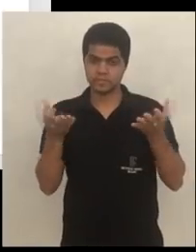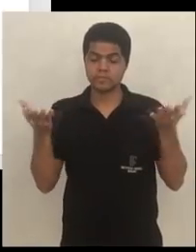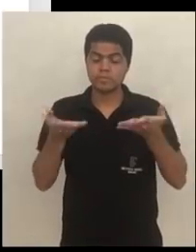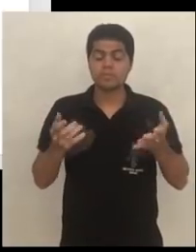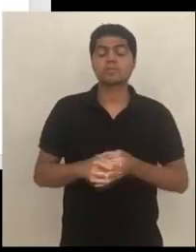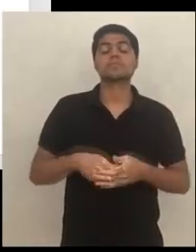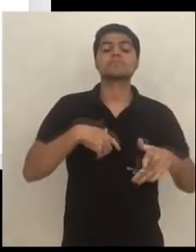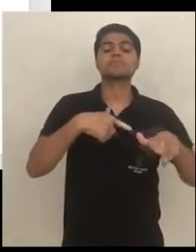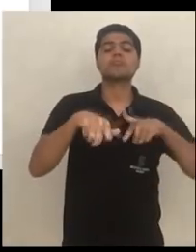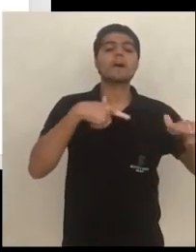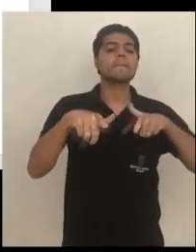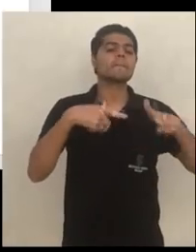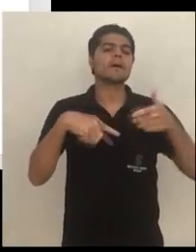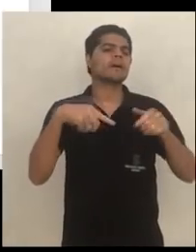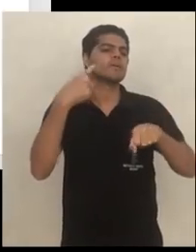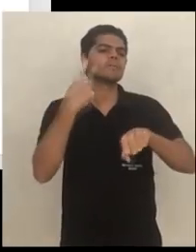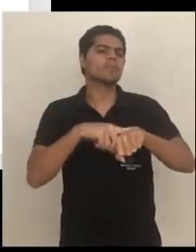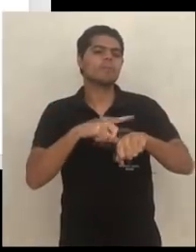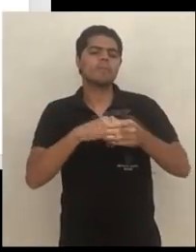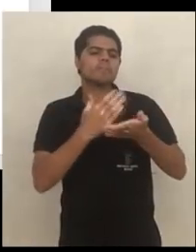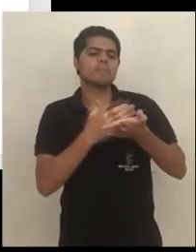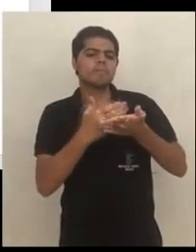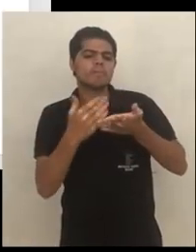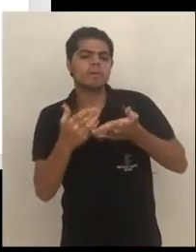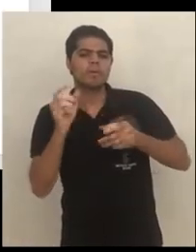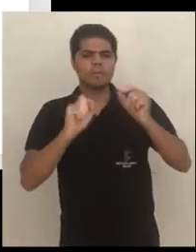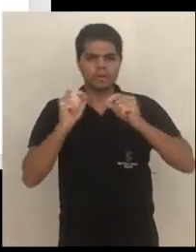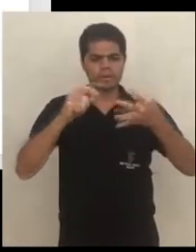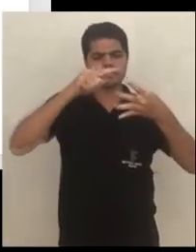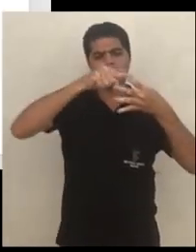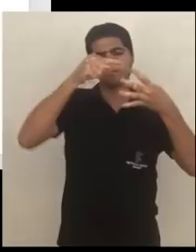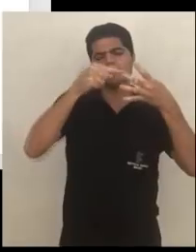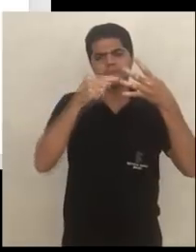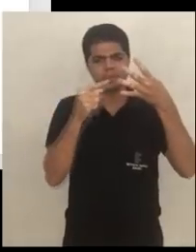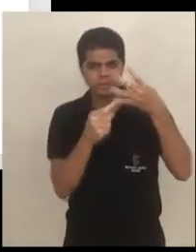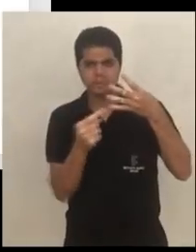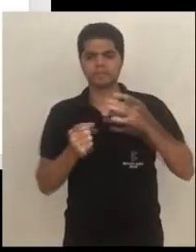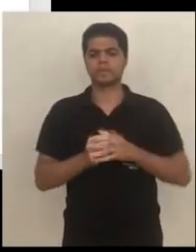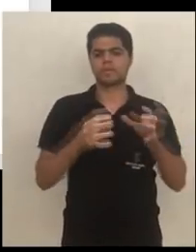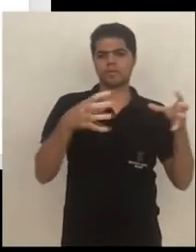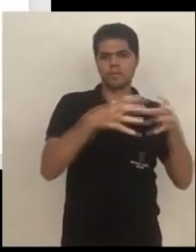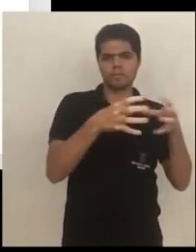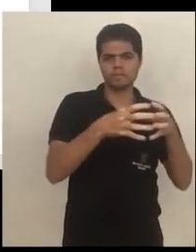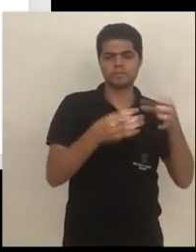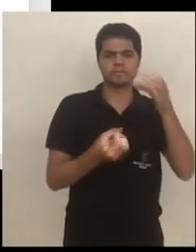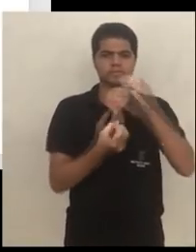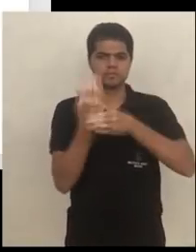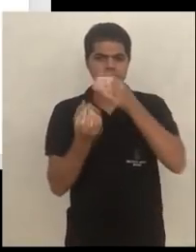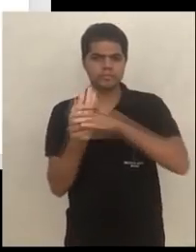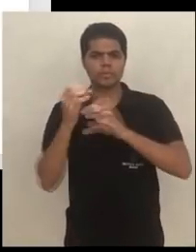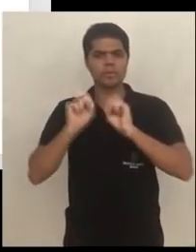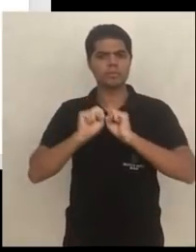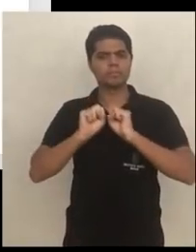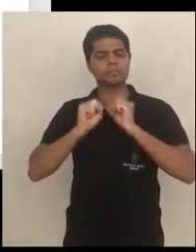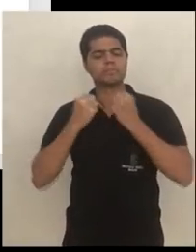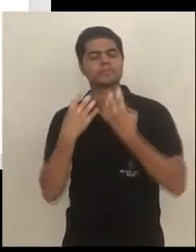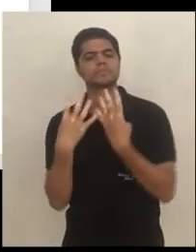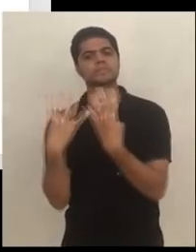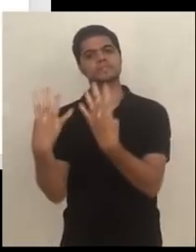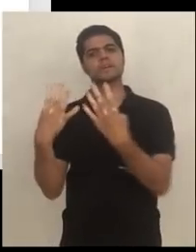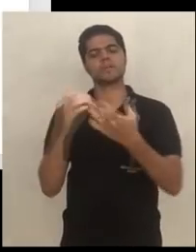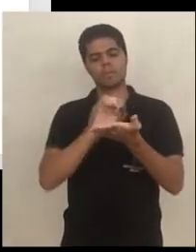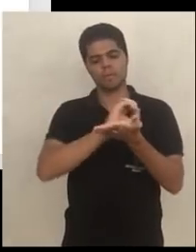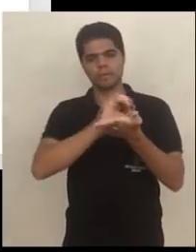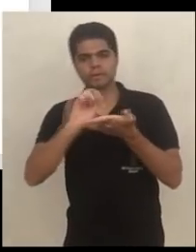trabalho, pessoal, a gente prevê aí falar sobre em 4 tópicos, né? Comissão de produção orgânica, falar um pouco da agricultura orgânica